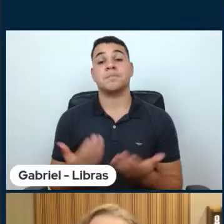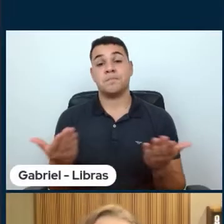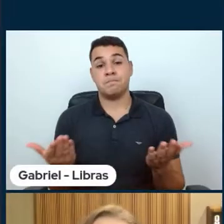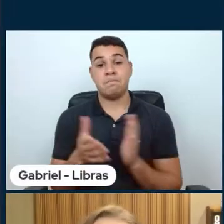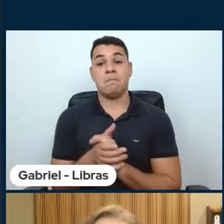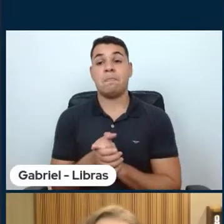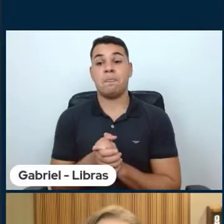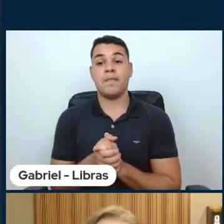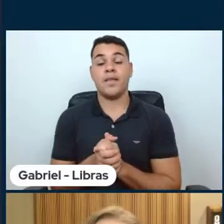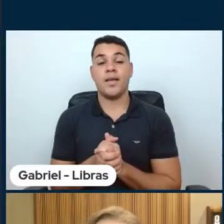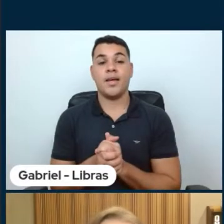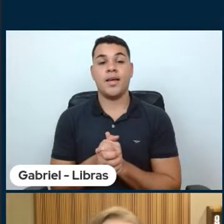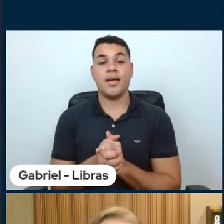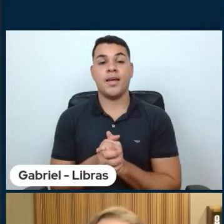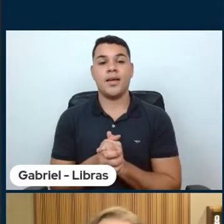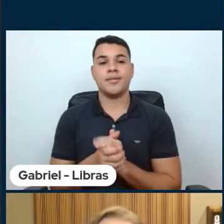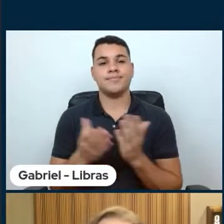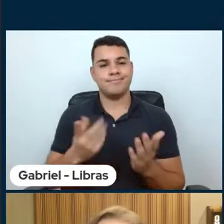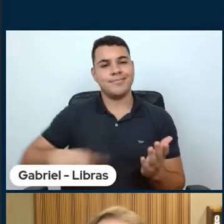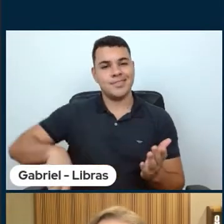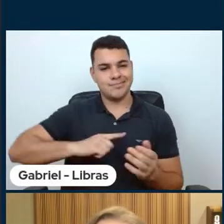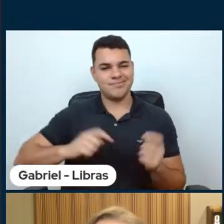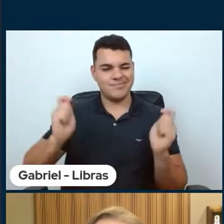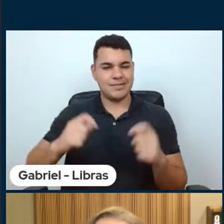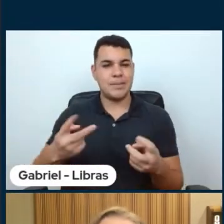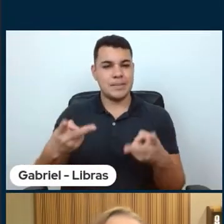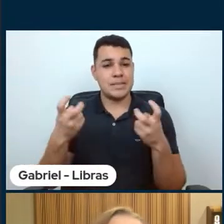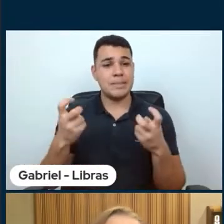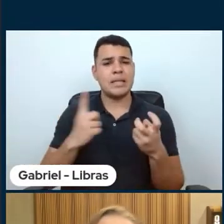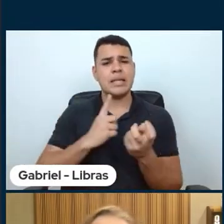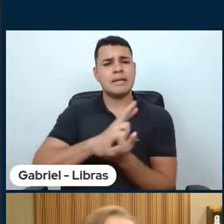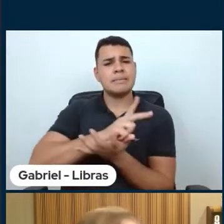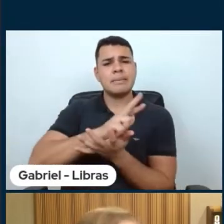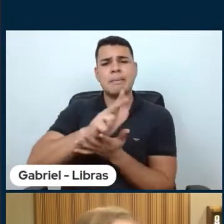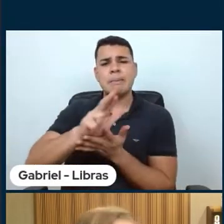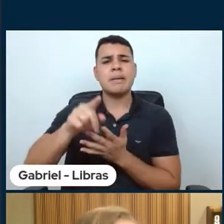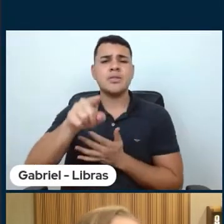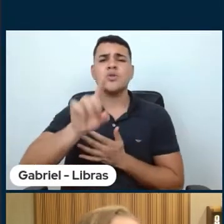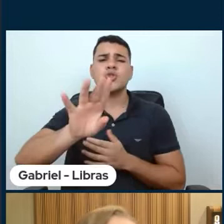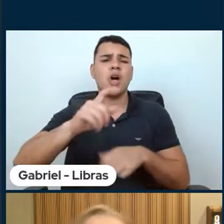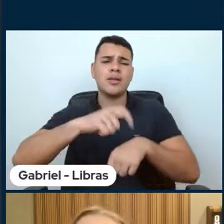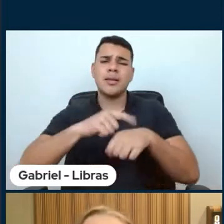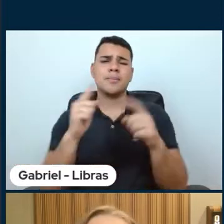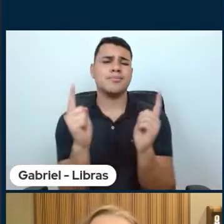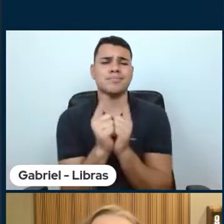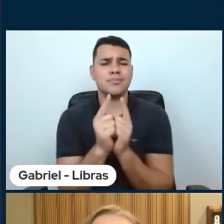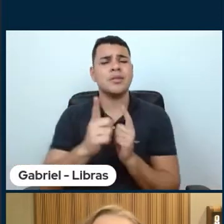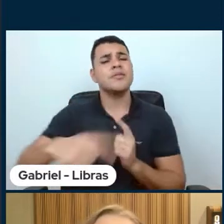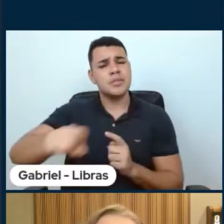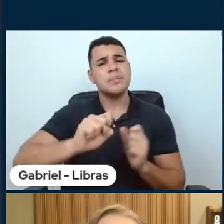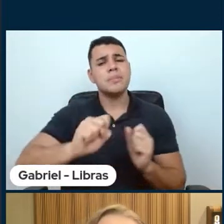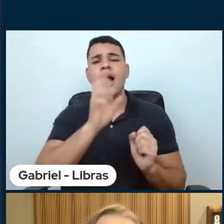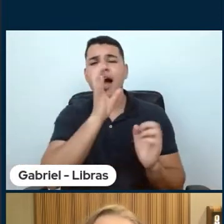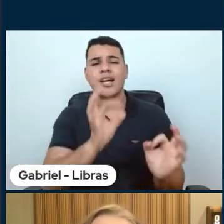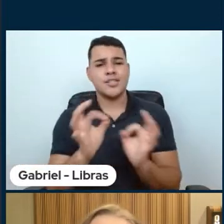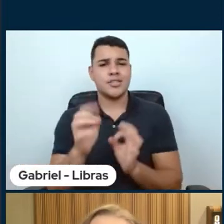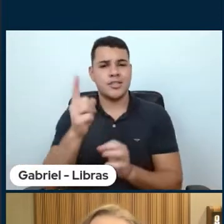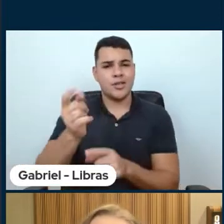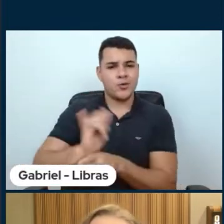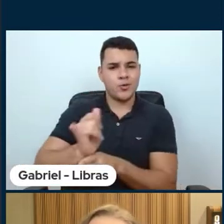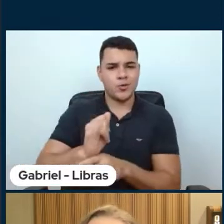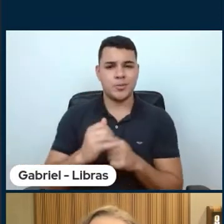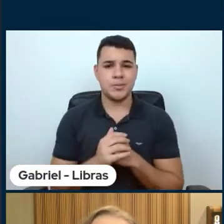bom então é o seguinte gente como a gente pode perceber a gente tem novos mercados só foi só um trechinho depois da o esse vídeo